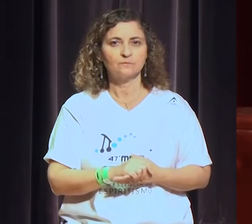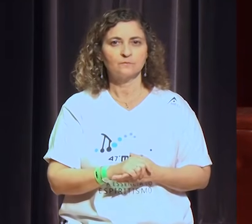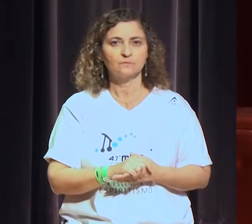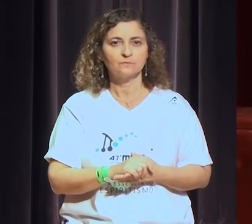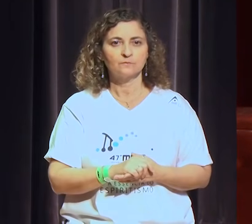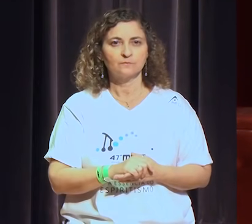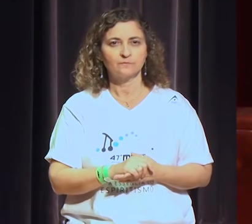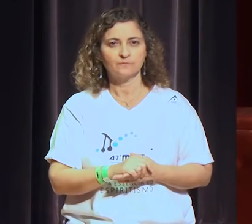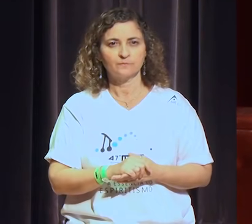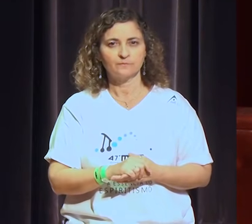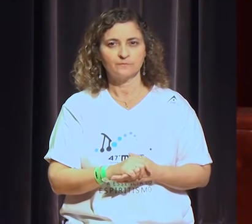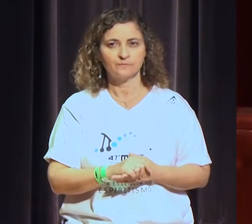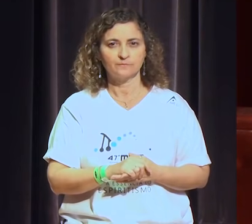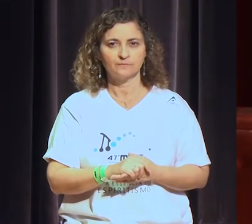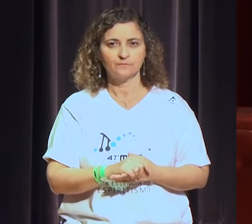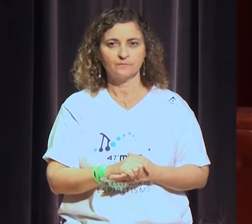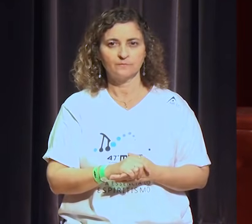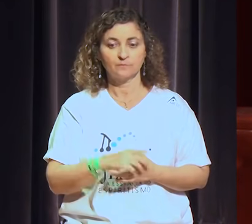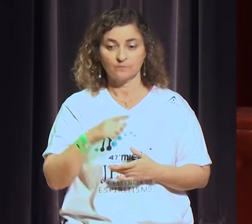Aí, meu filho,